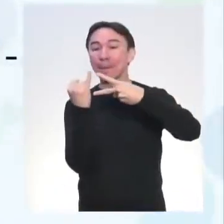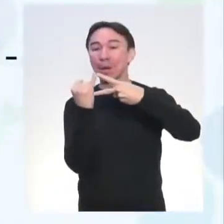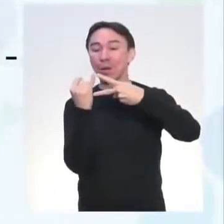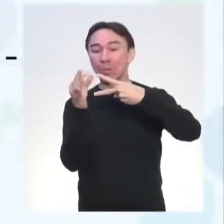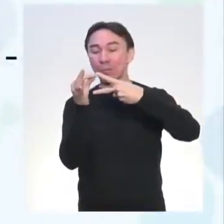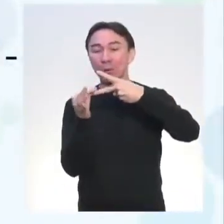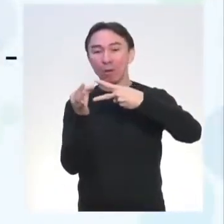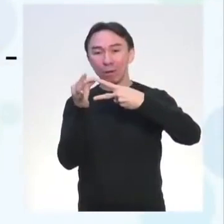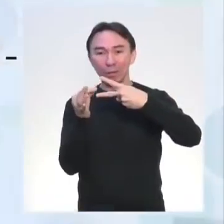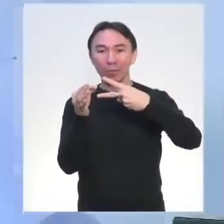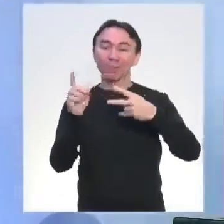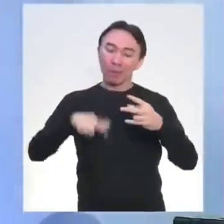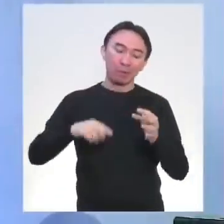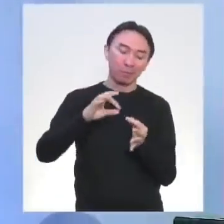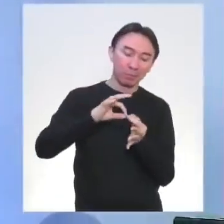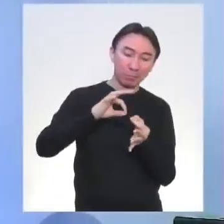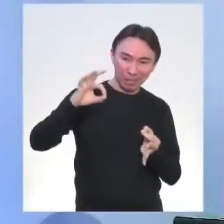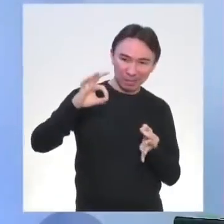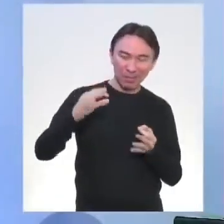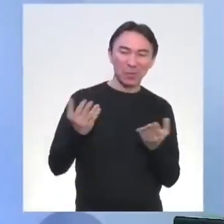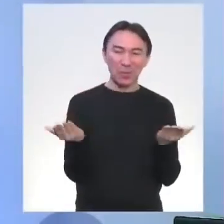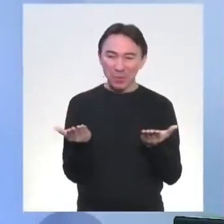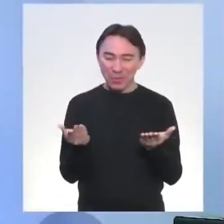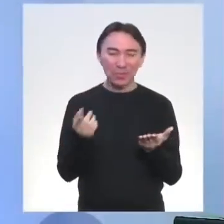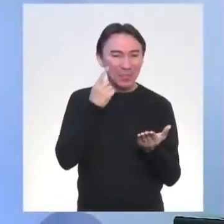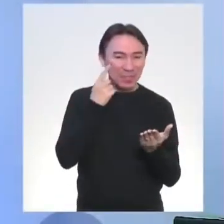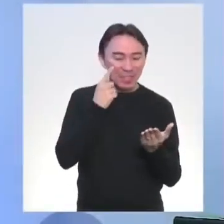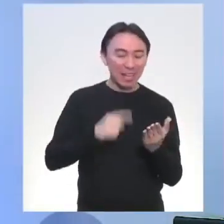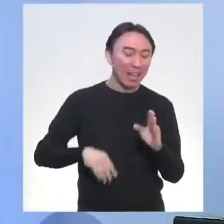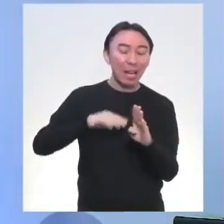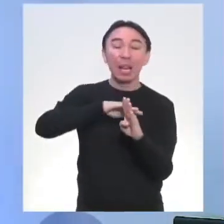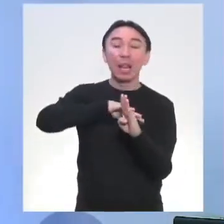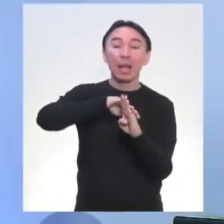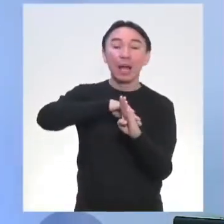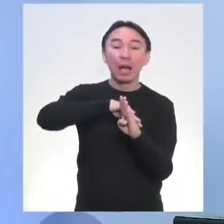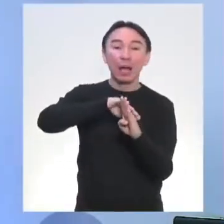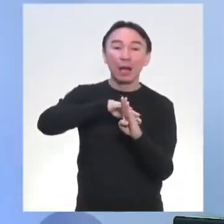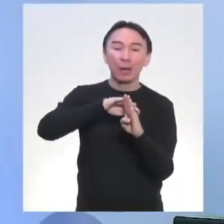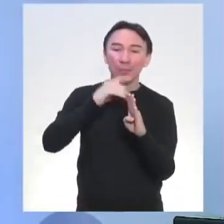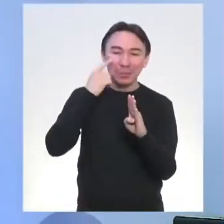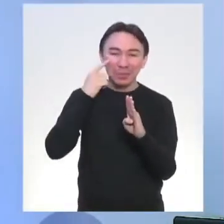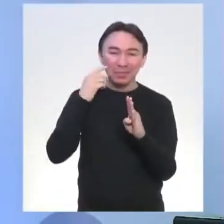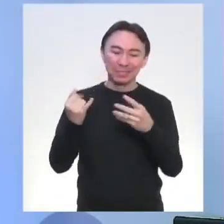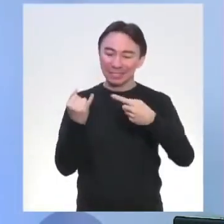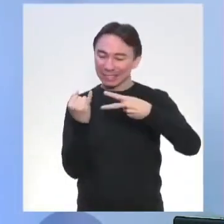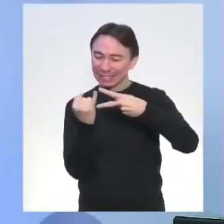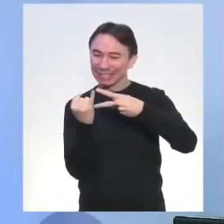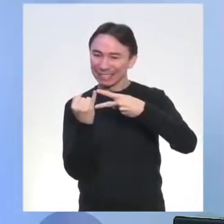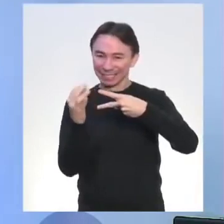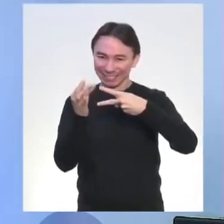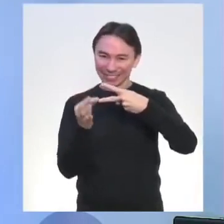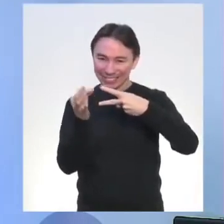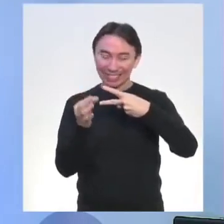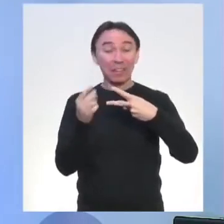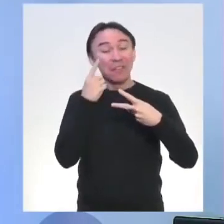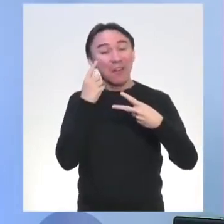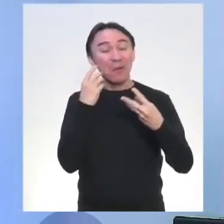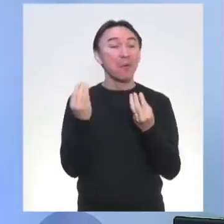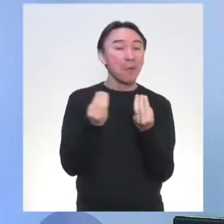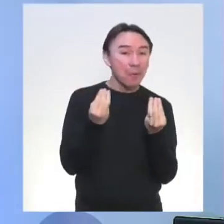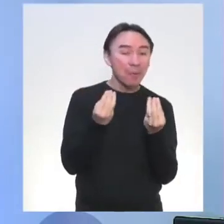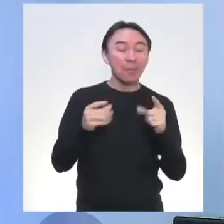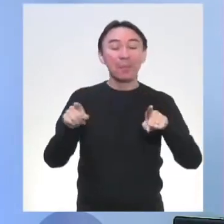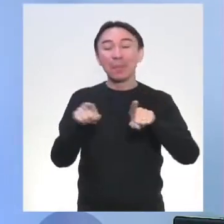falar um pouquinho mais sobre os lados das figuras, localizar essa ideia dos lados correspondentes, né? E também